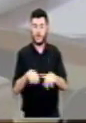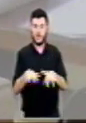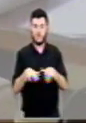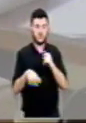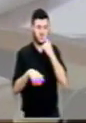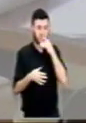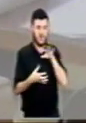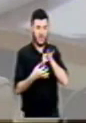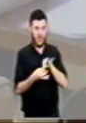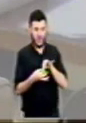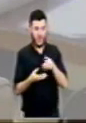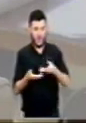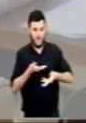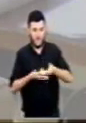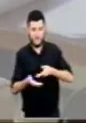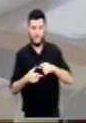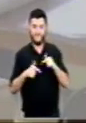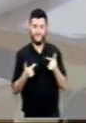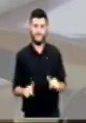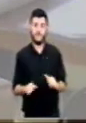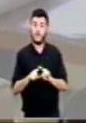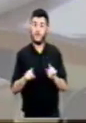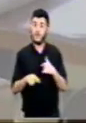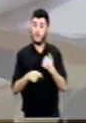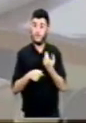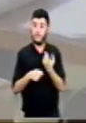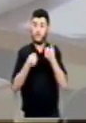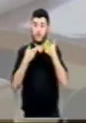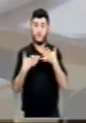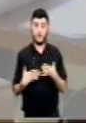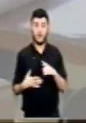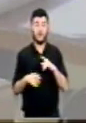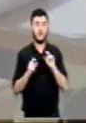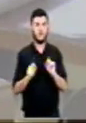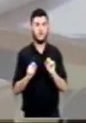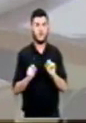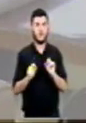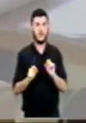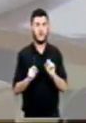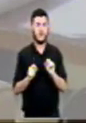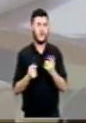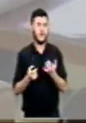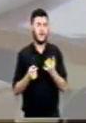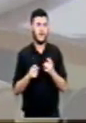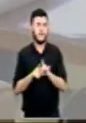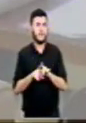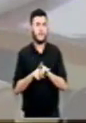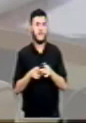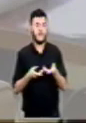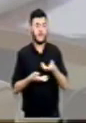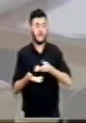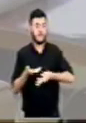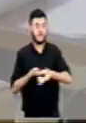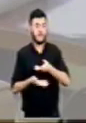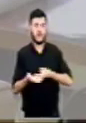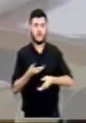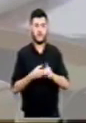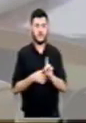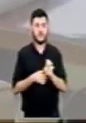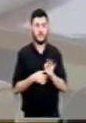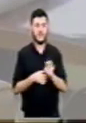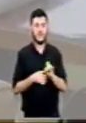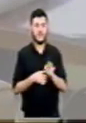Exige-se, nesse aspecto, a existência de indícios relevantes do envolvimento de detentor de prerrogativa de